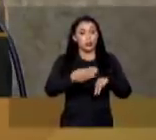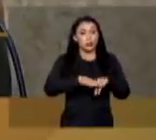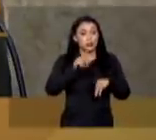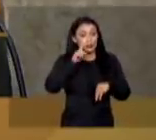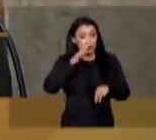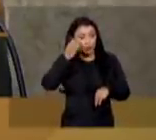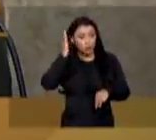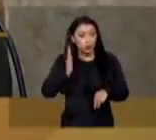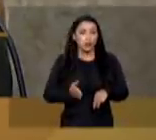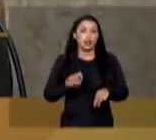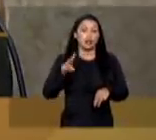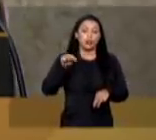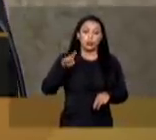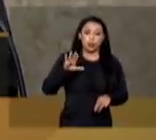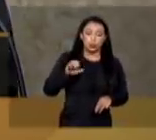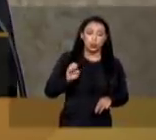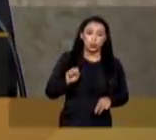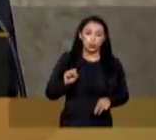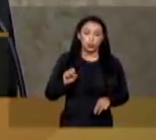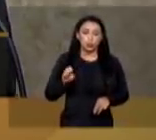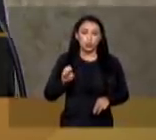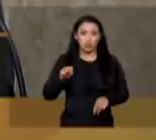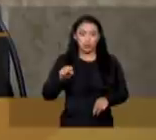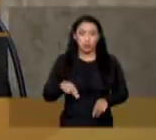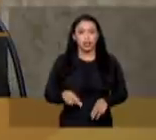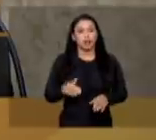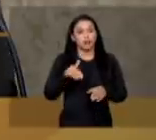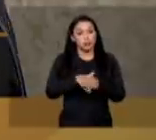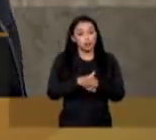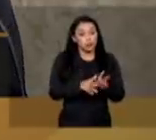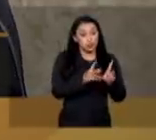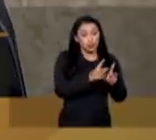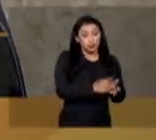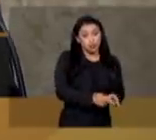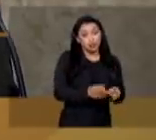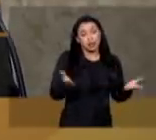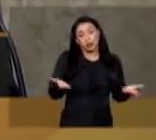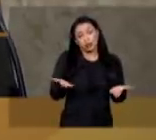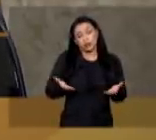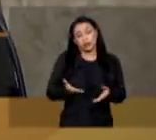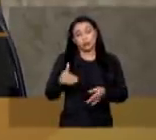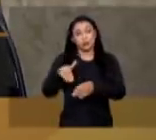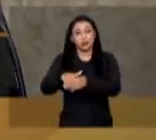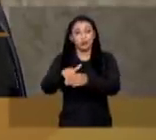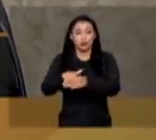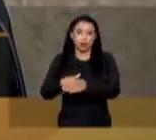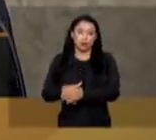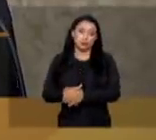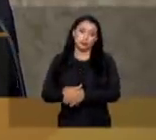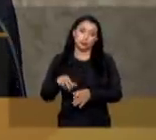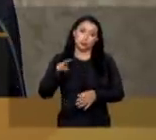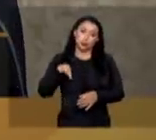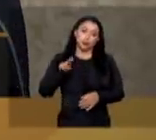também dos demais colegas. Então, o ministro Nunes Marques entende que é Curitiba.